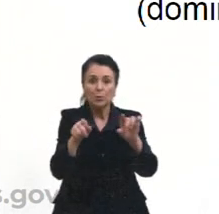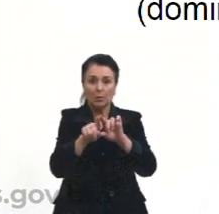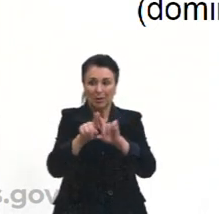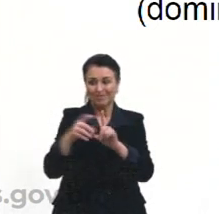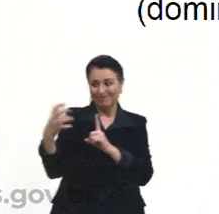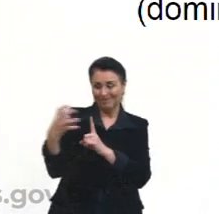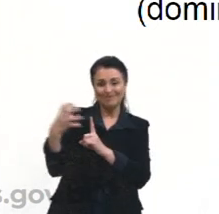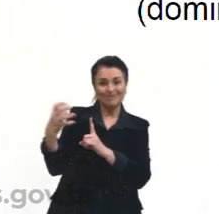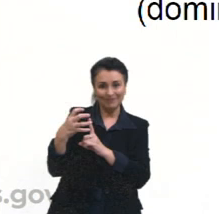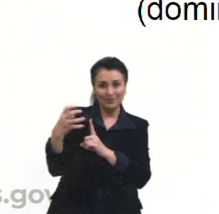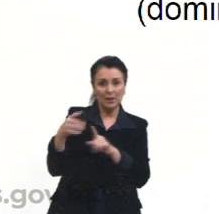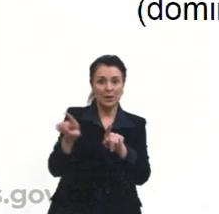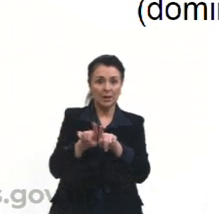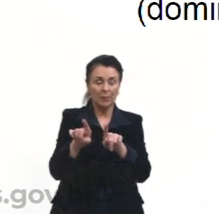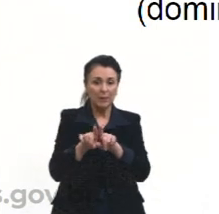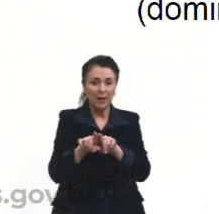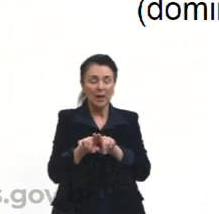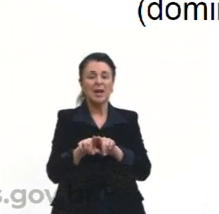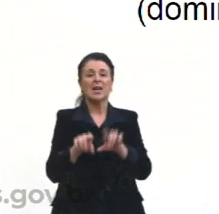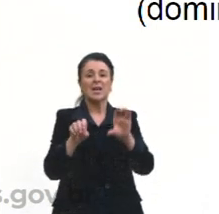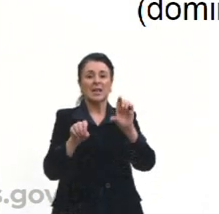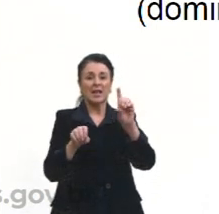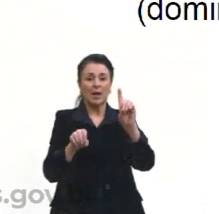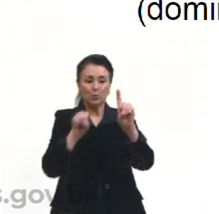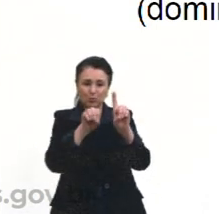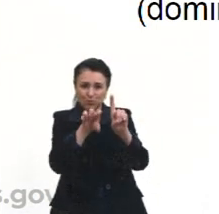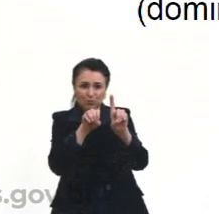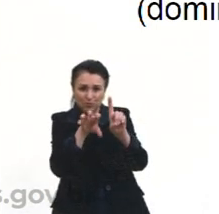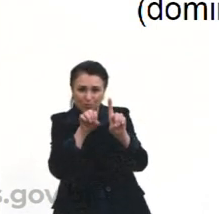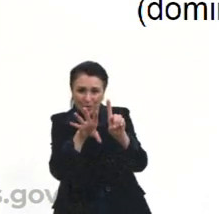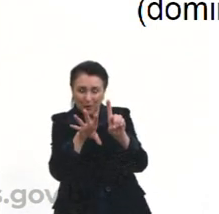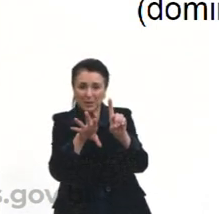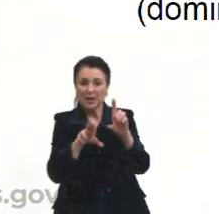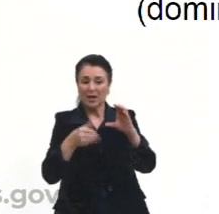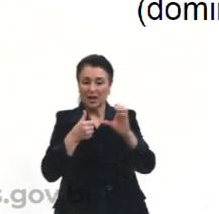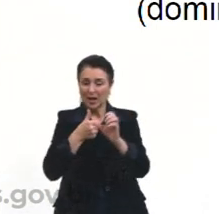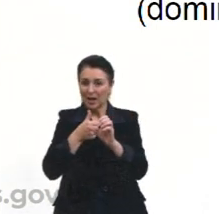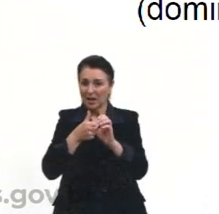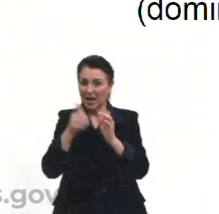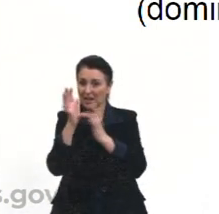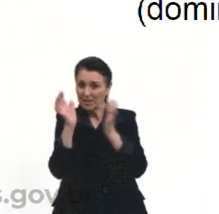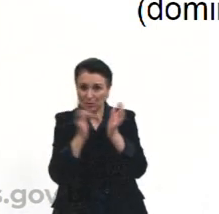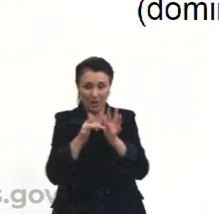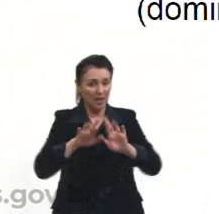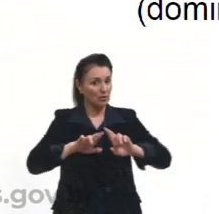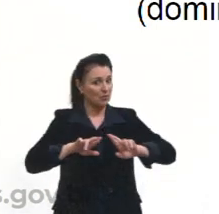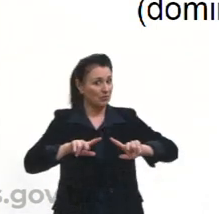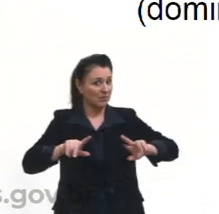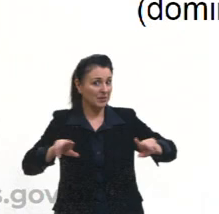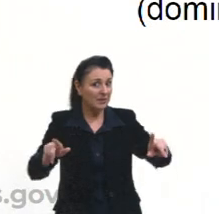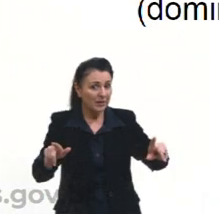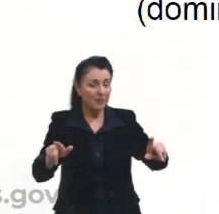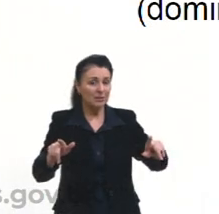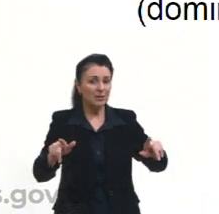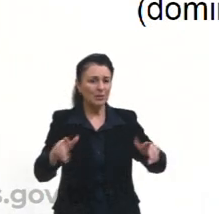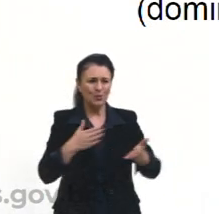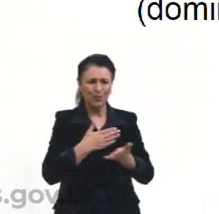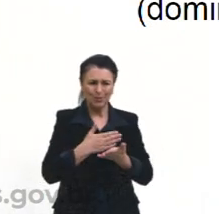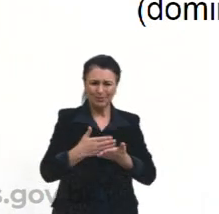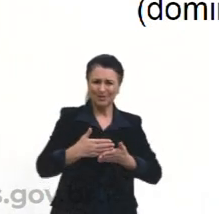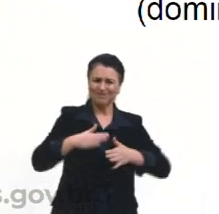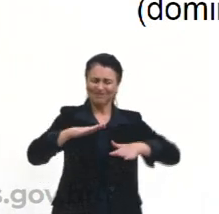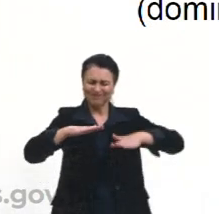a doutrina Cristã questionava A Dominação EA escravidão que eram base da dominação do império né Então tudo isso desestabilizou